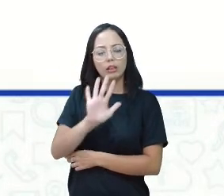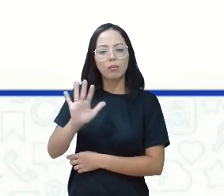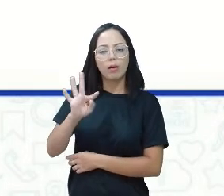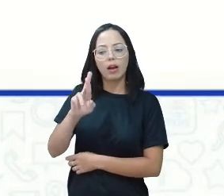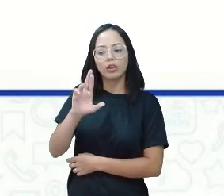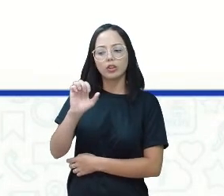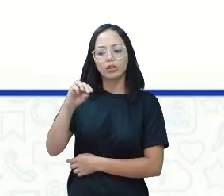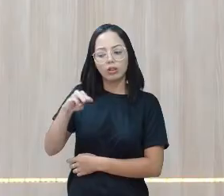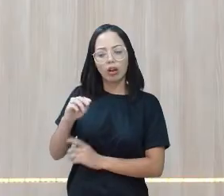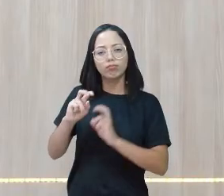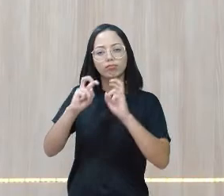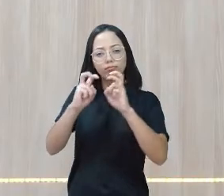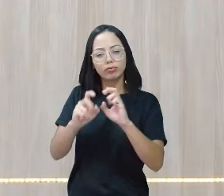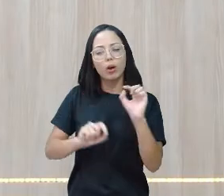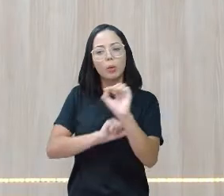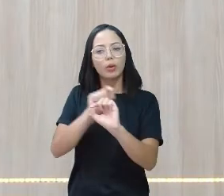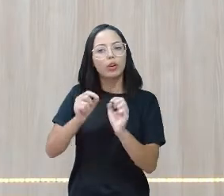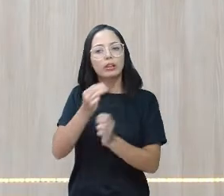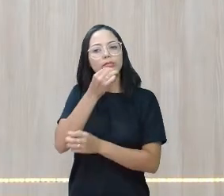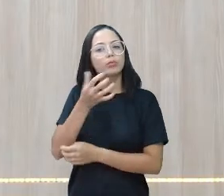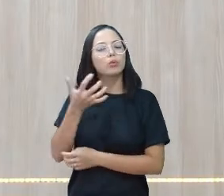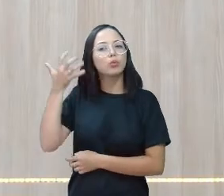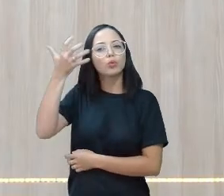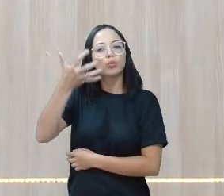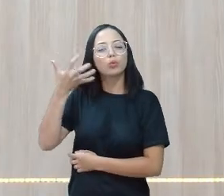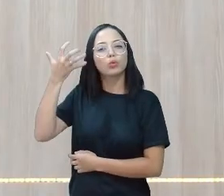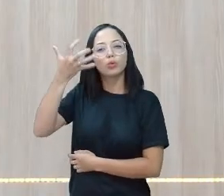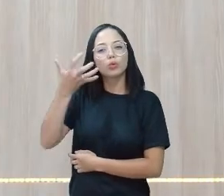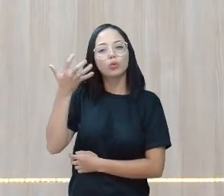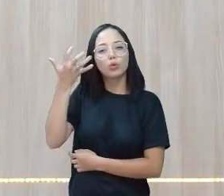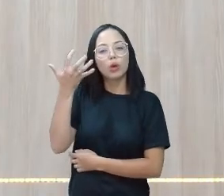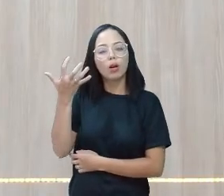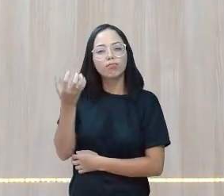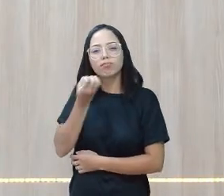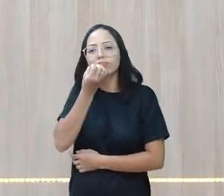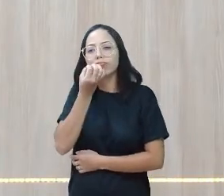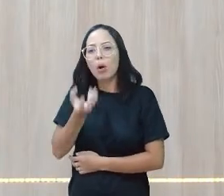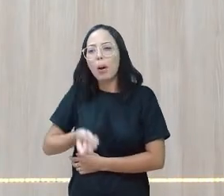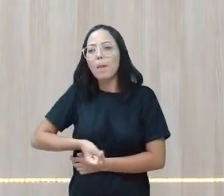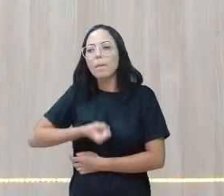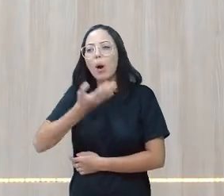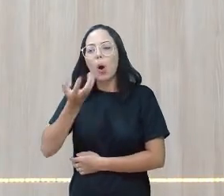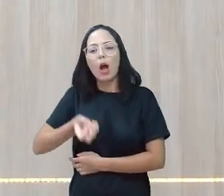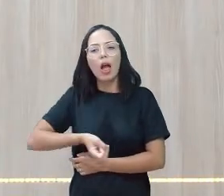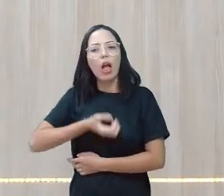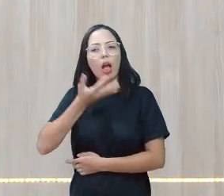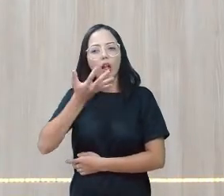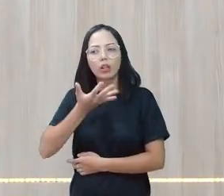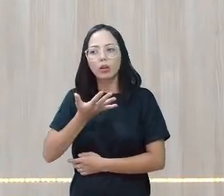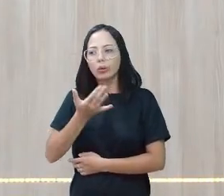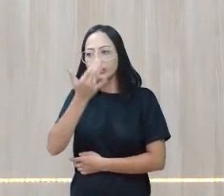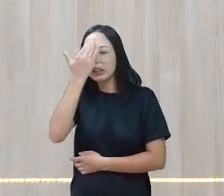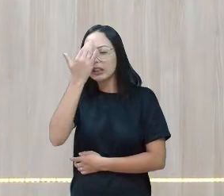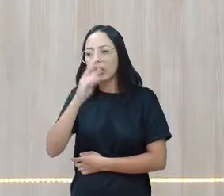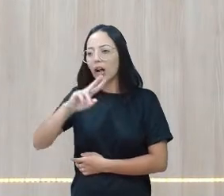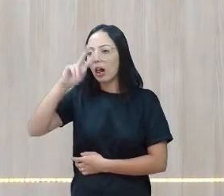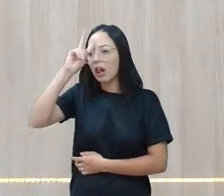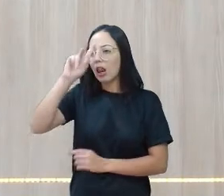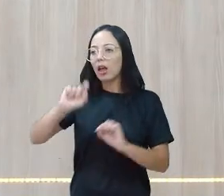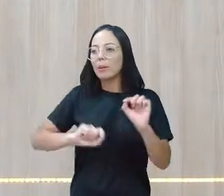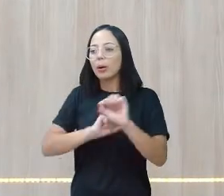porque ela traz um som muito poético, né? O trem lembra